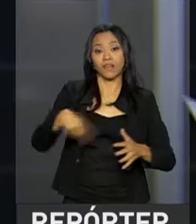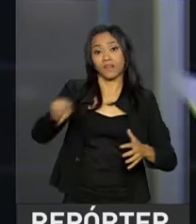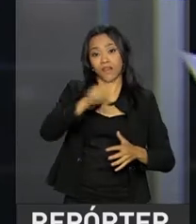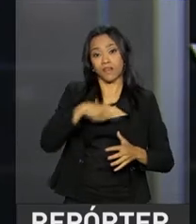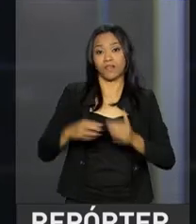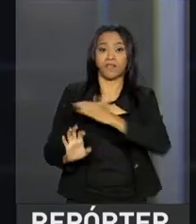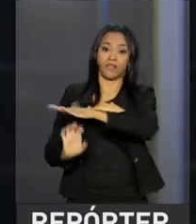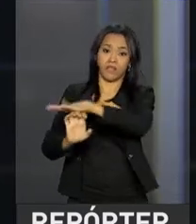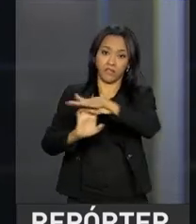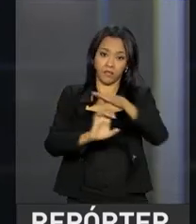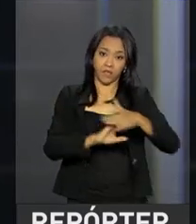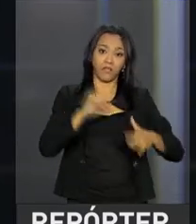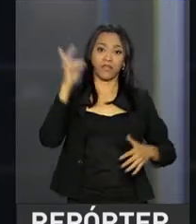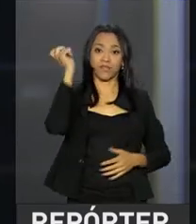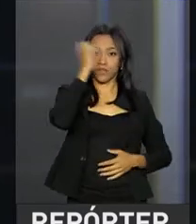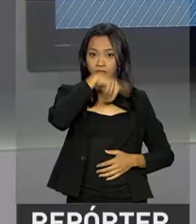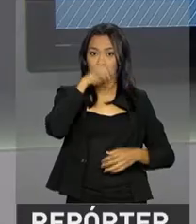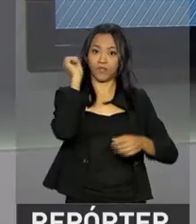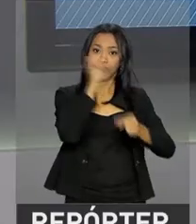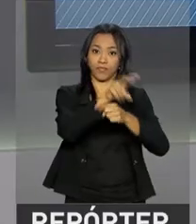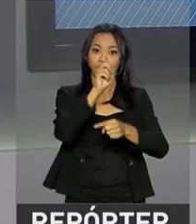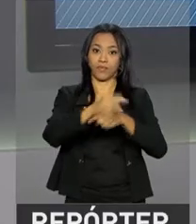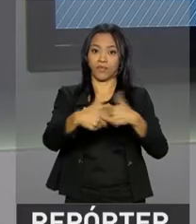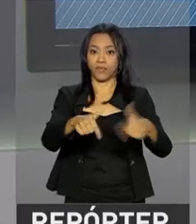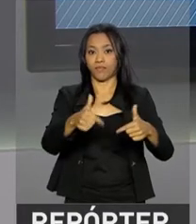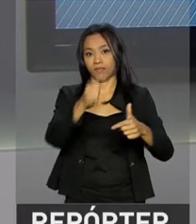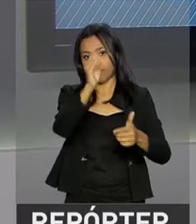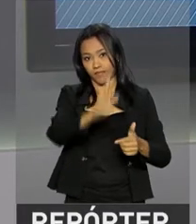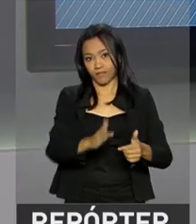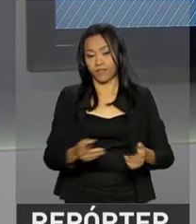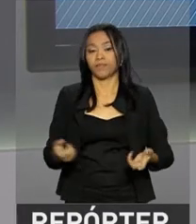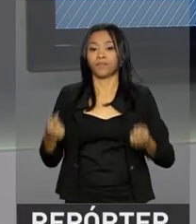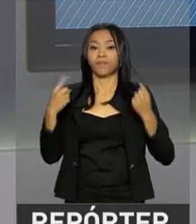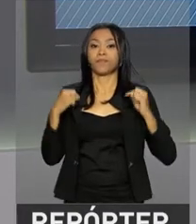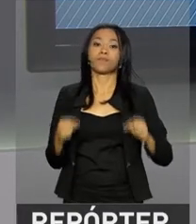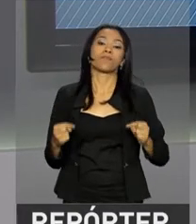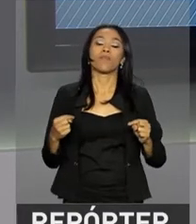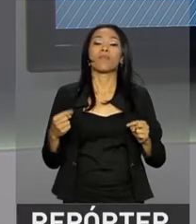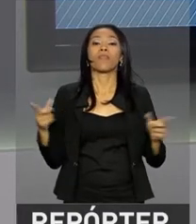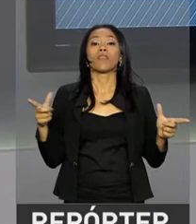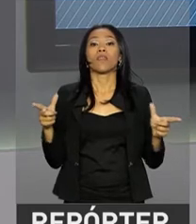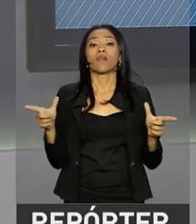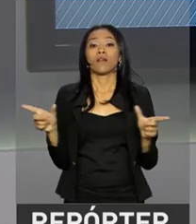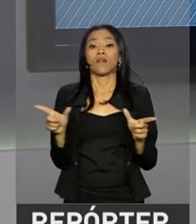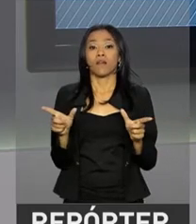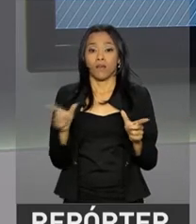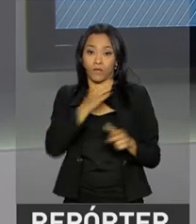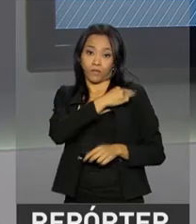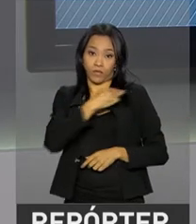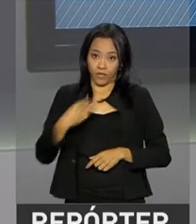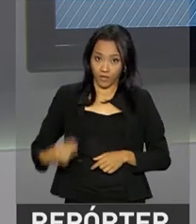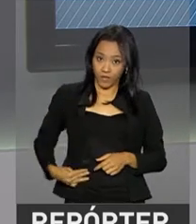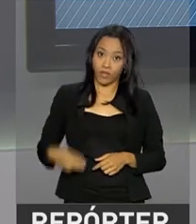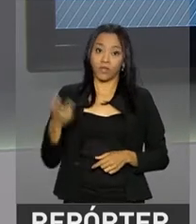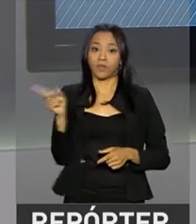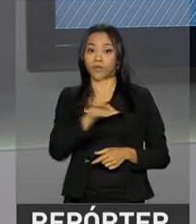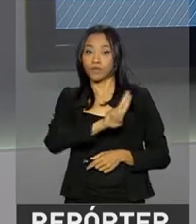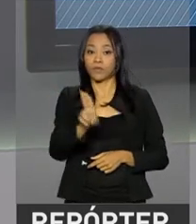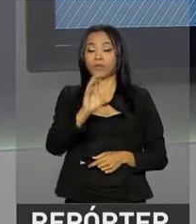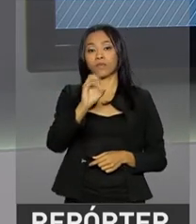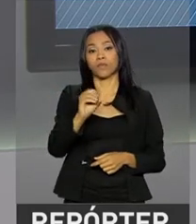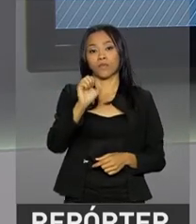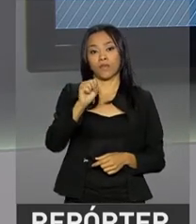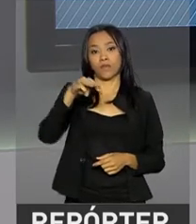empregos no brasil o ministro do desenvolvimento social osmar terra participou ao vivo nesta manhã